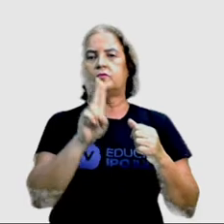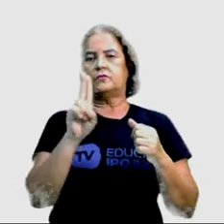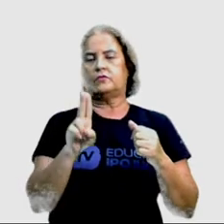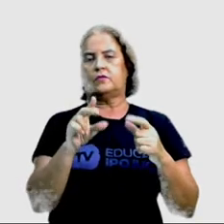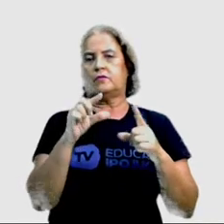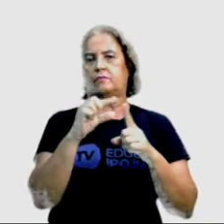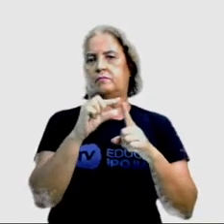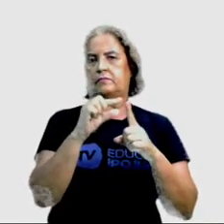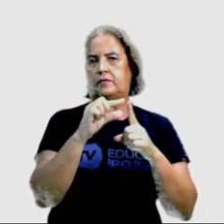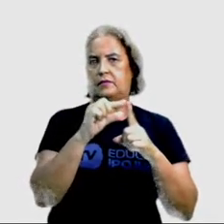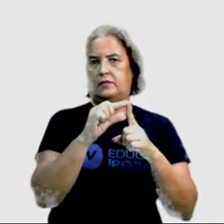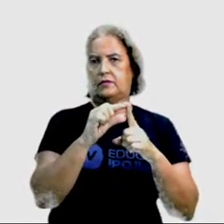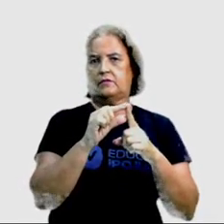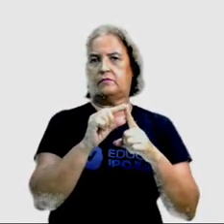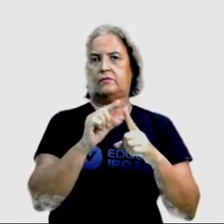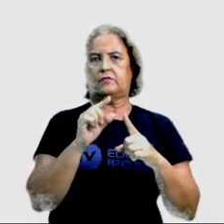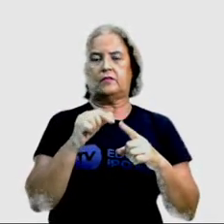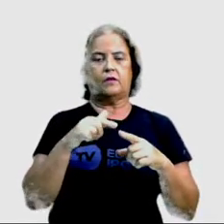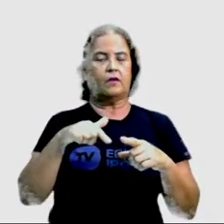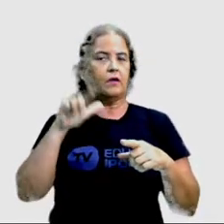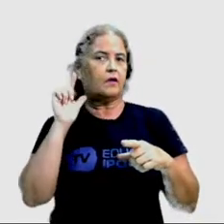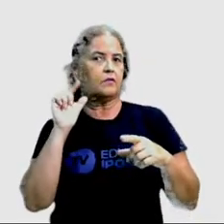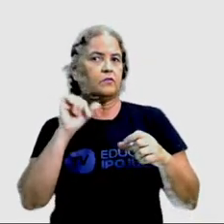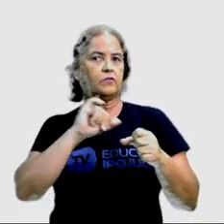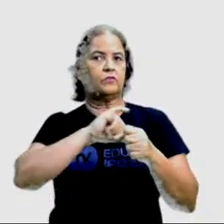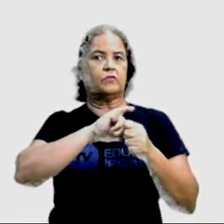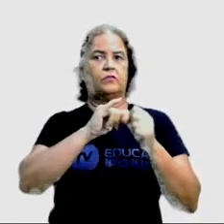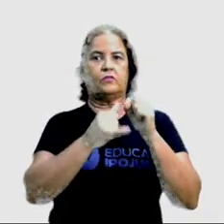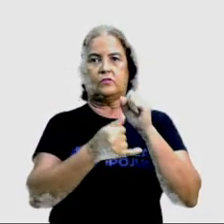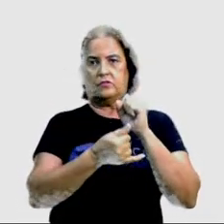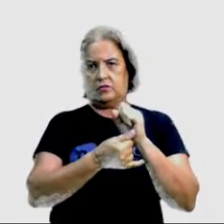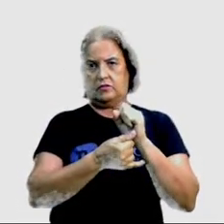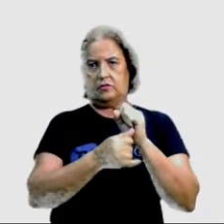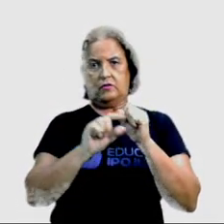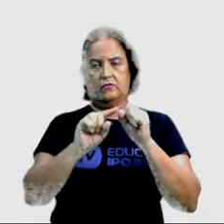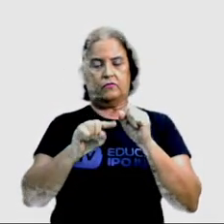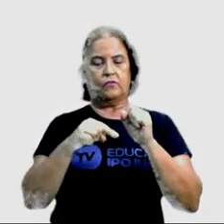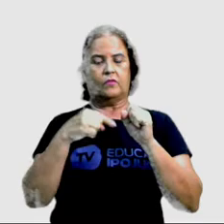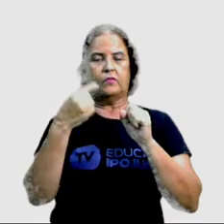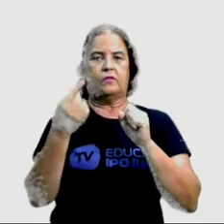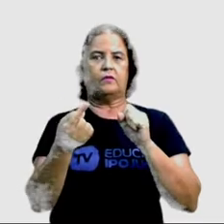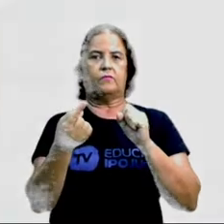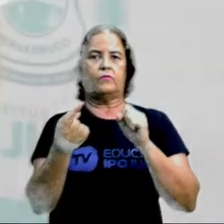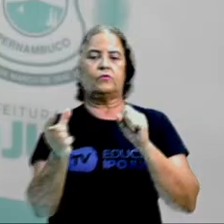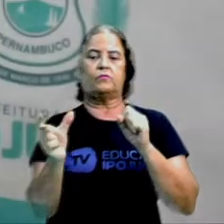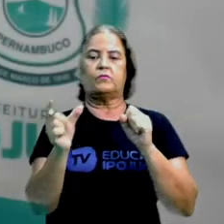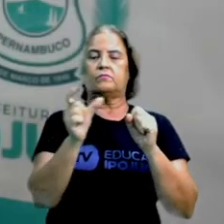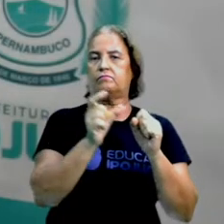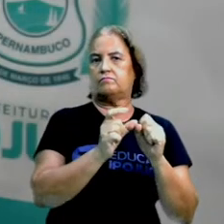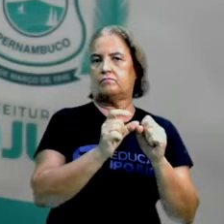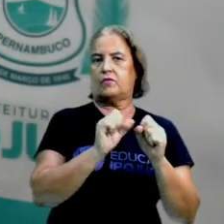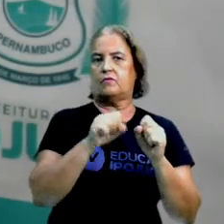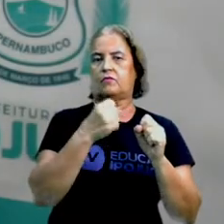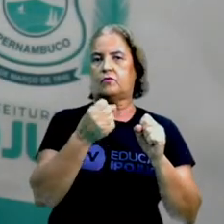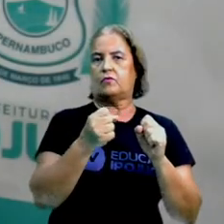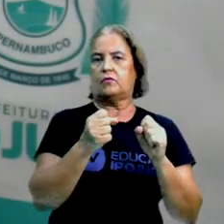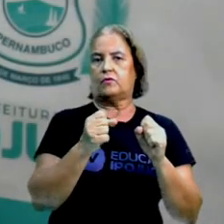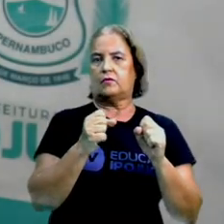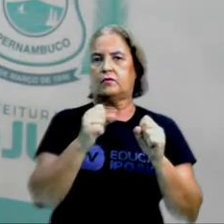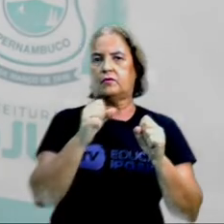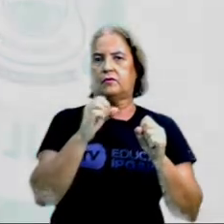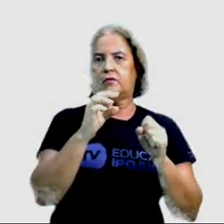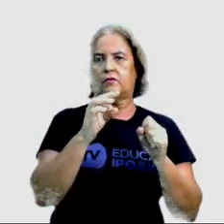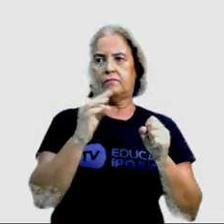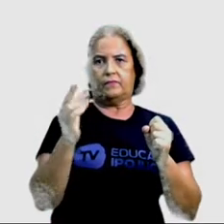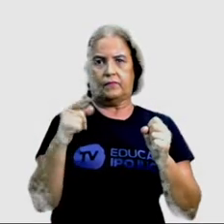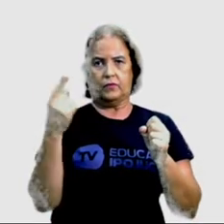more, antes do adjetivo. Vamos pegar o adjetivo e depois colocar o than. Olha exemplos aqui, ó,